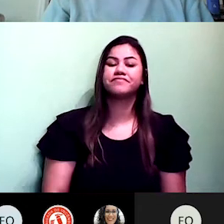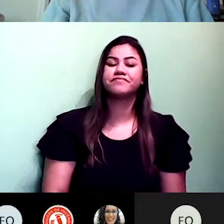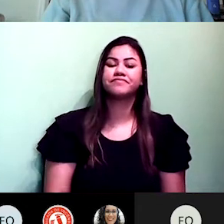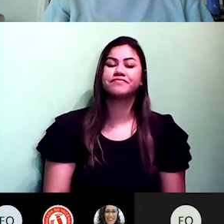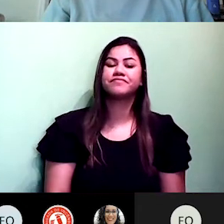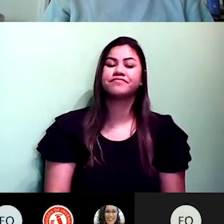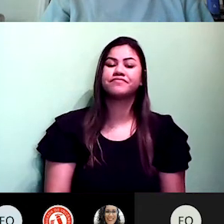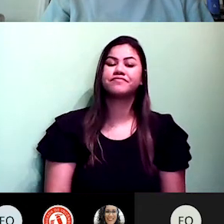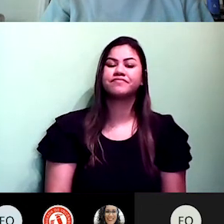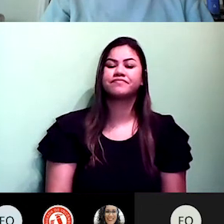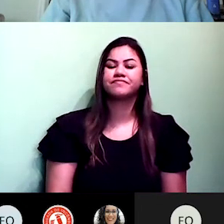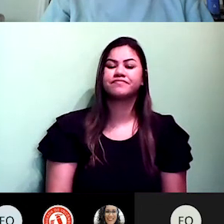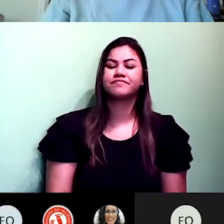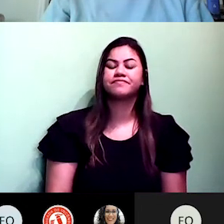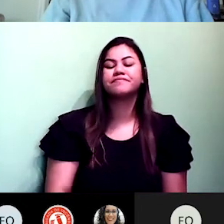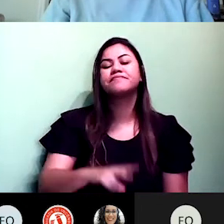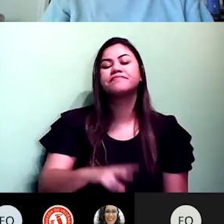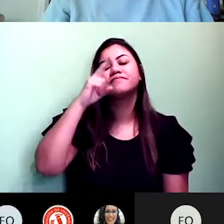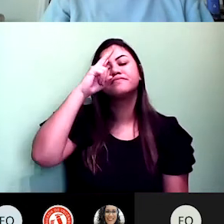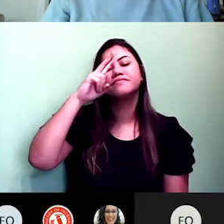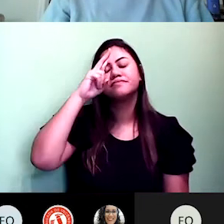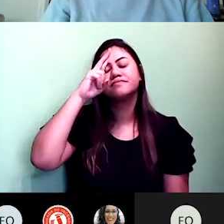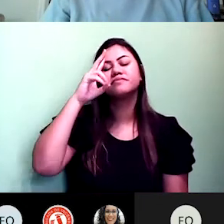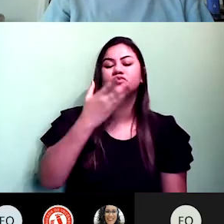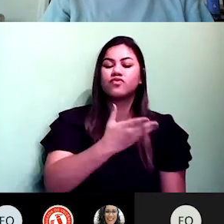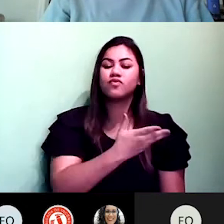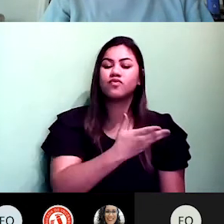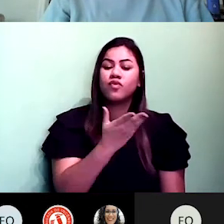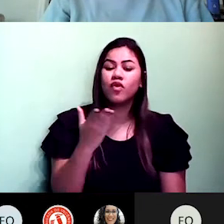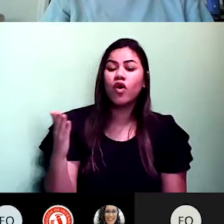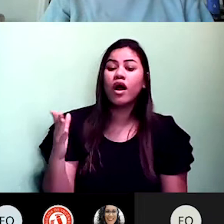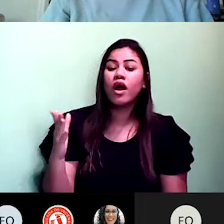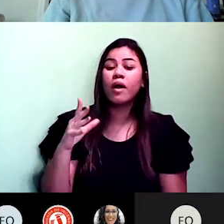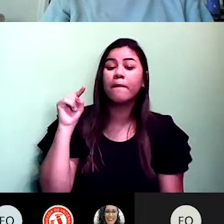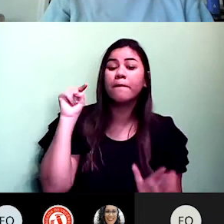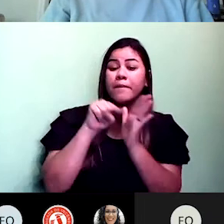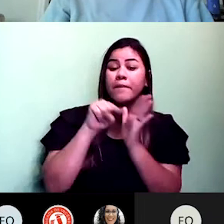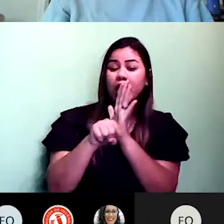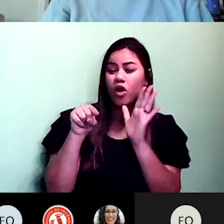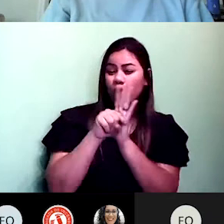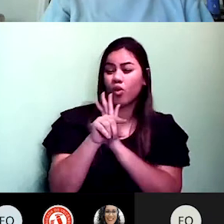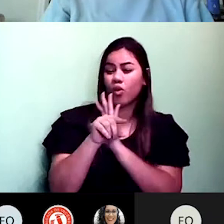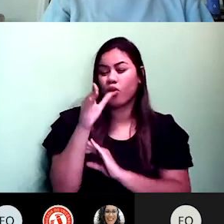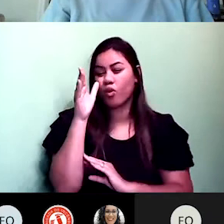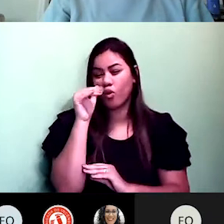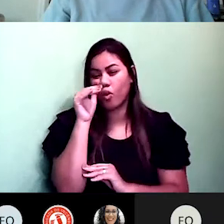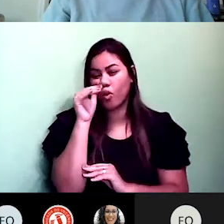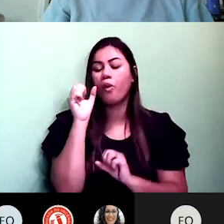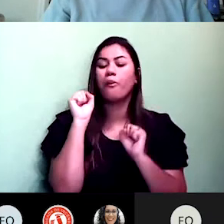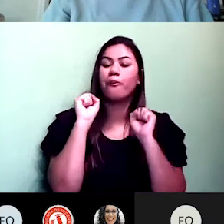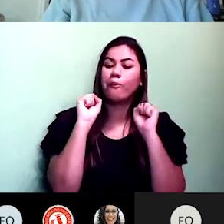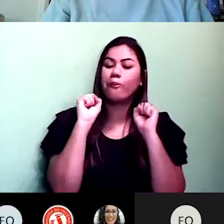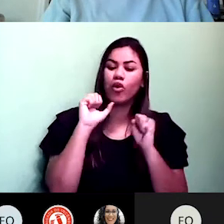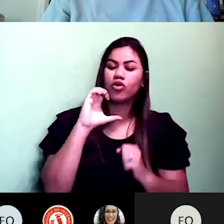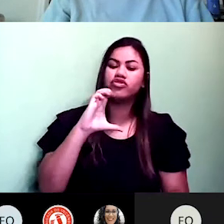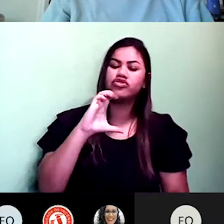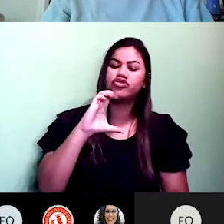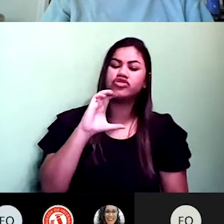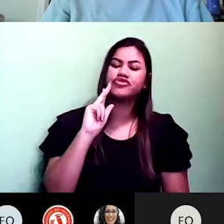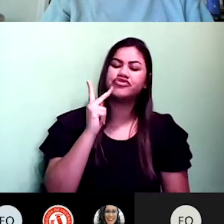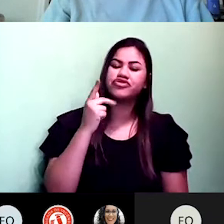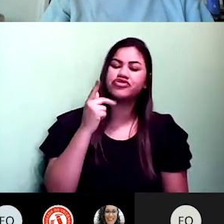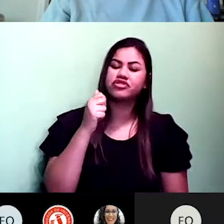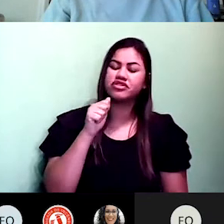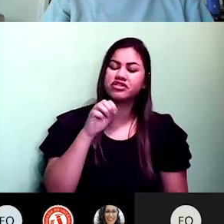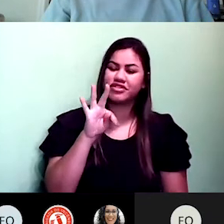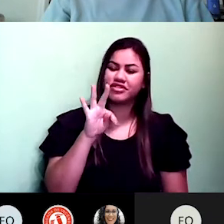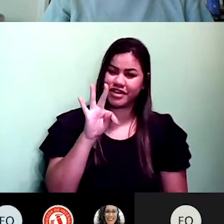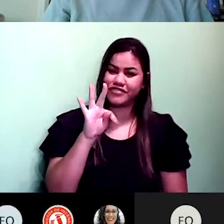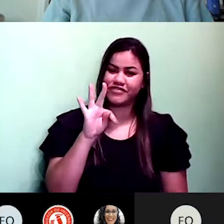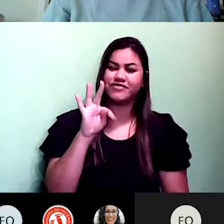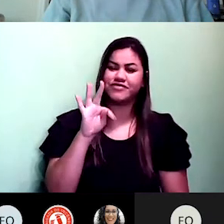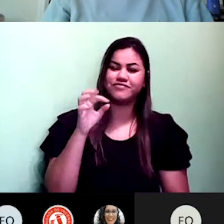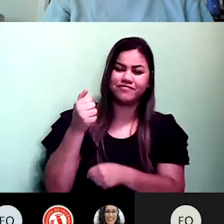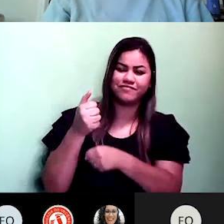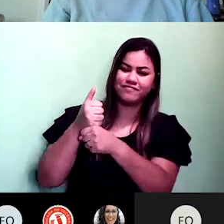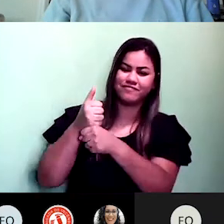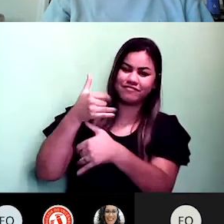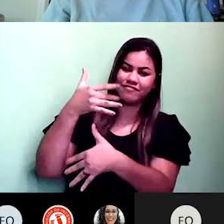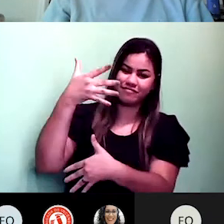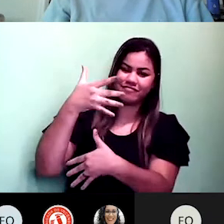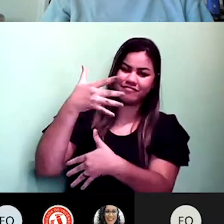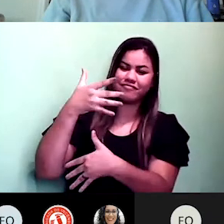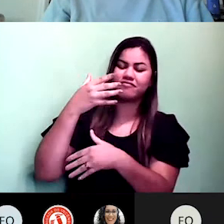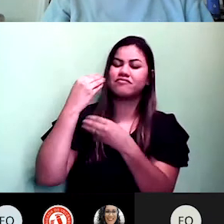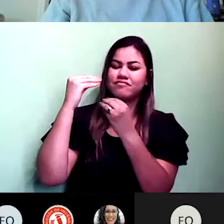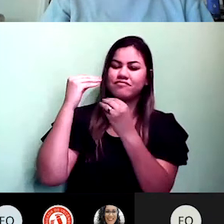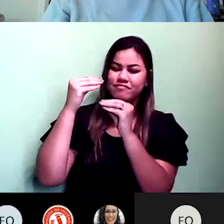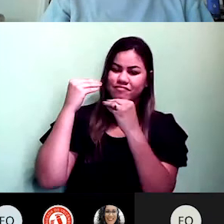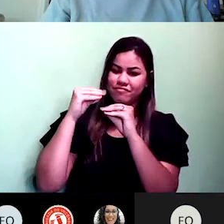Lembrando, perguntas no chat, que nós vamos moderar, a Daniela estará acompanhando e direcionando